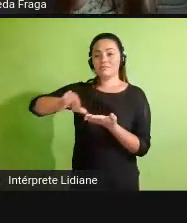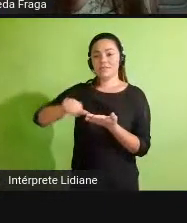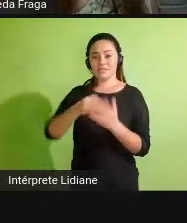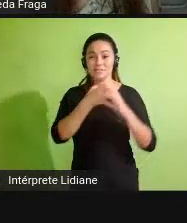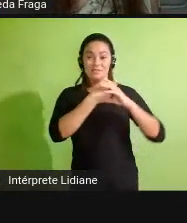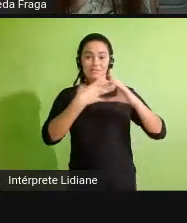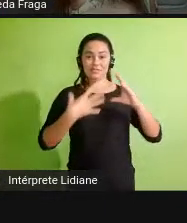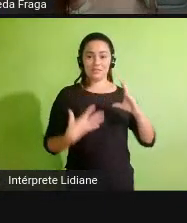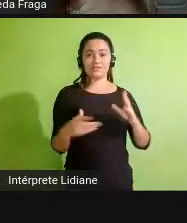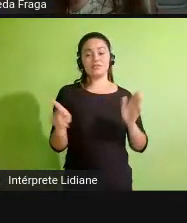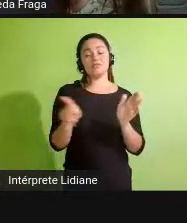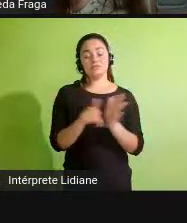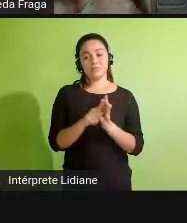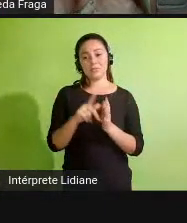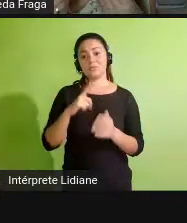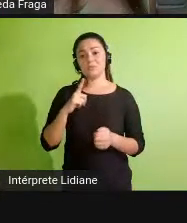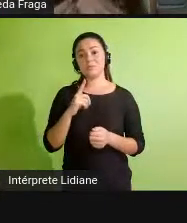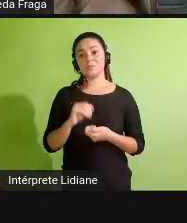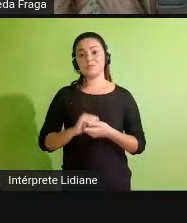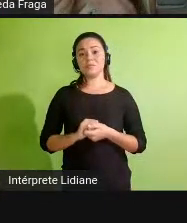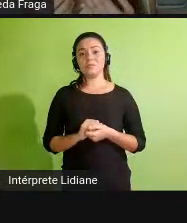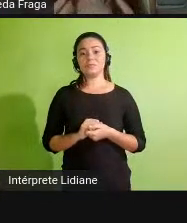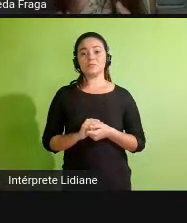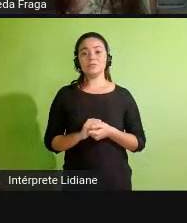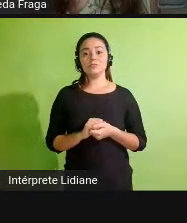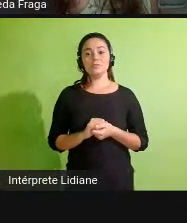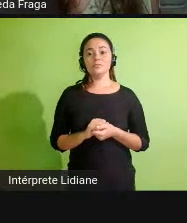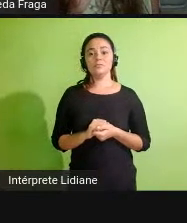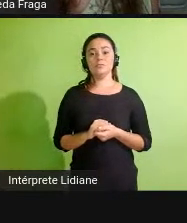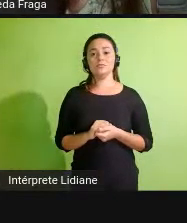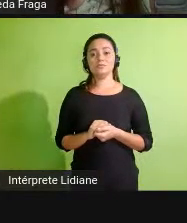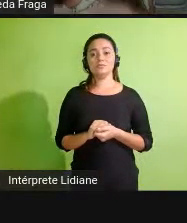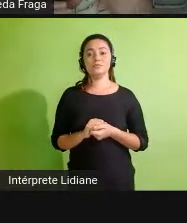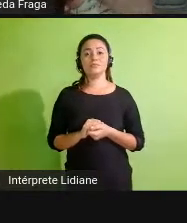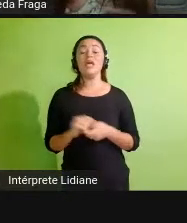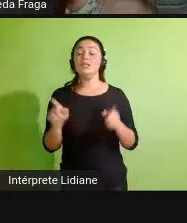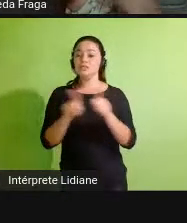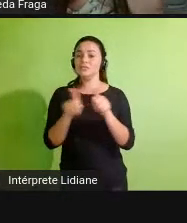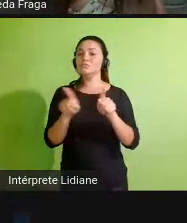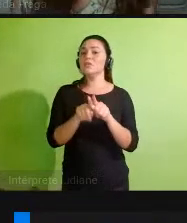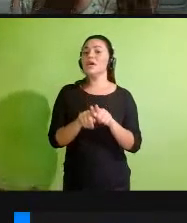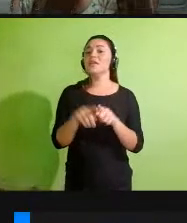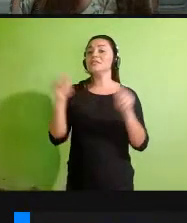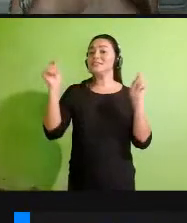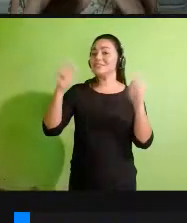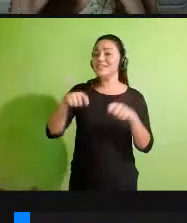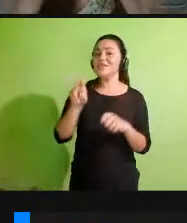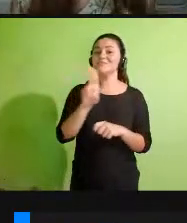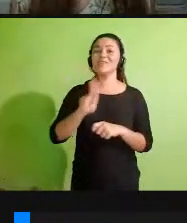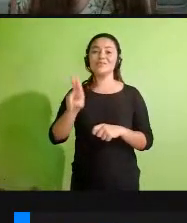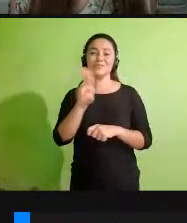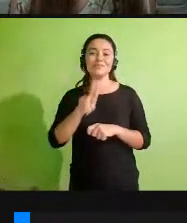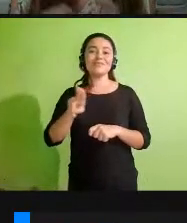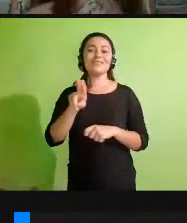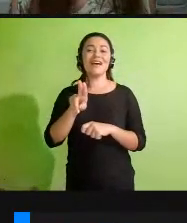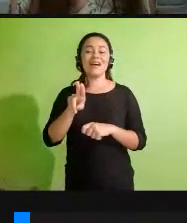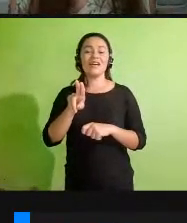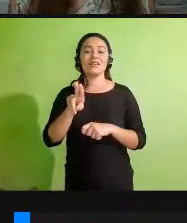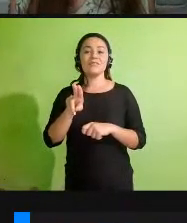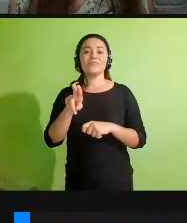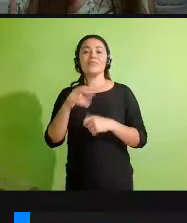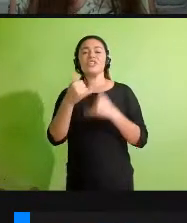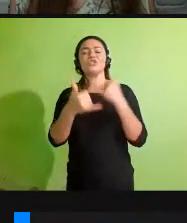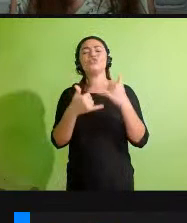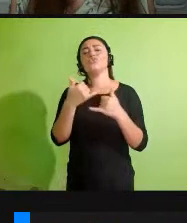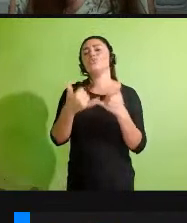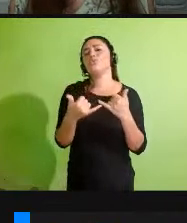ser utilizado, né? Usado como atividade lúdica e pedagógica. Os ou as docentes de quaisquer áreas podem